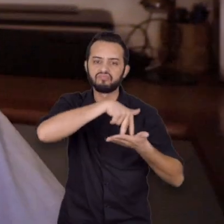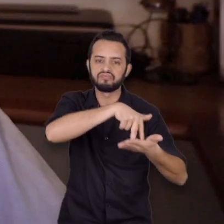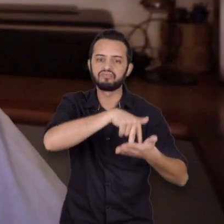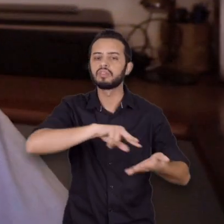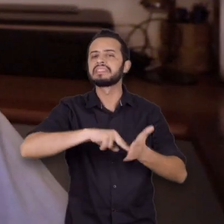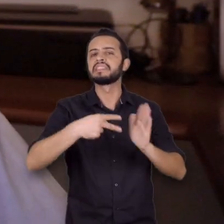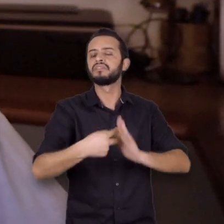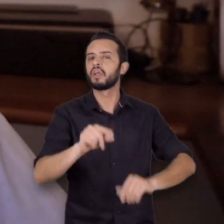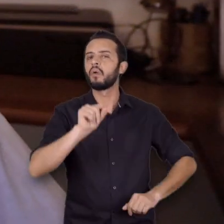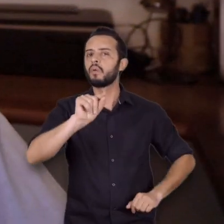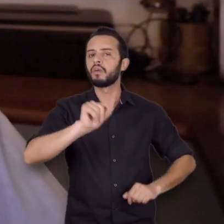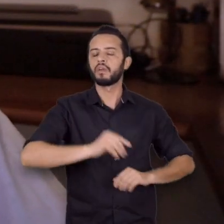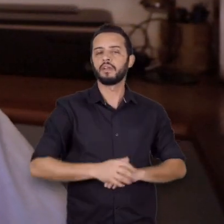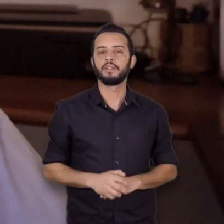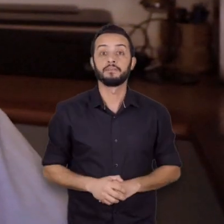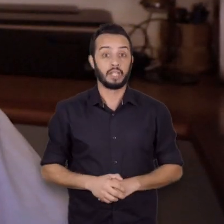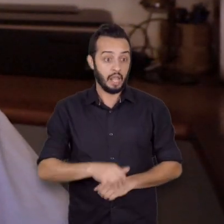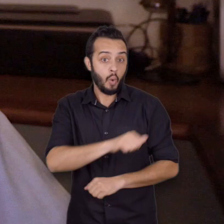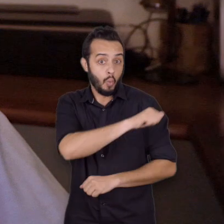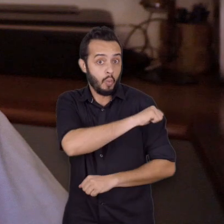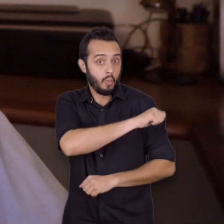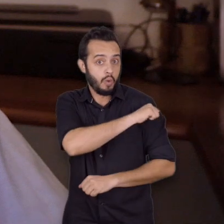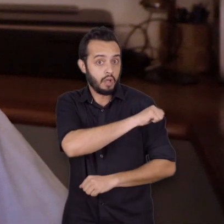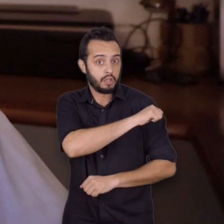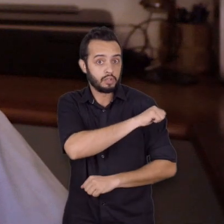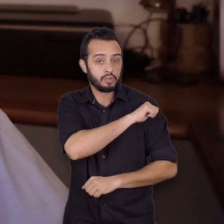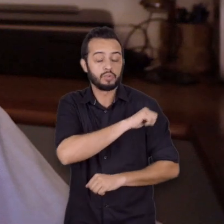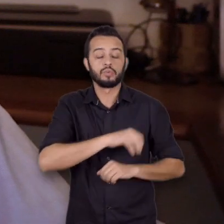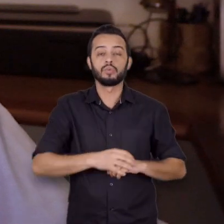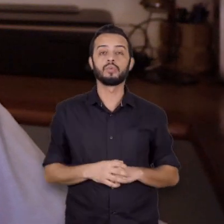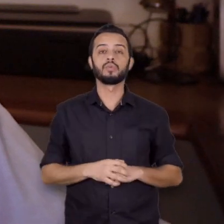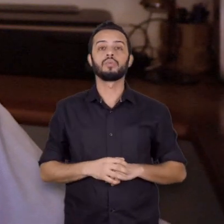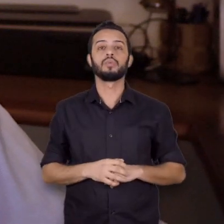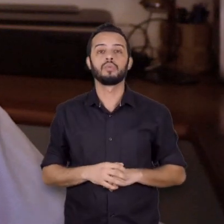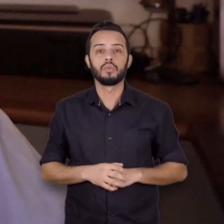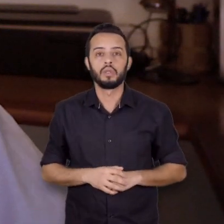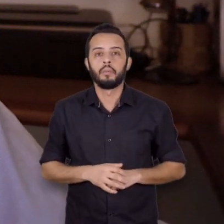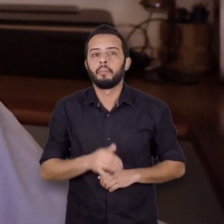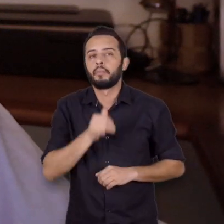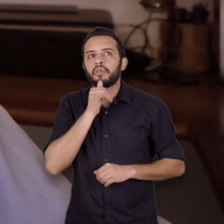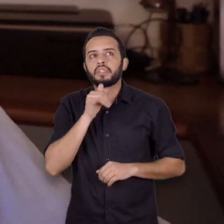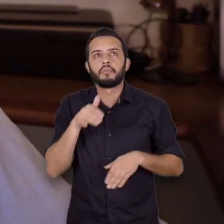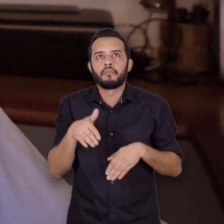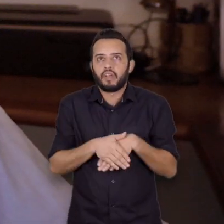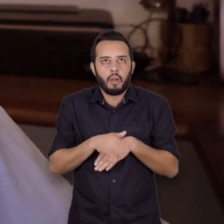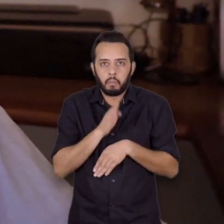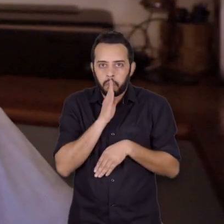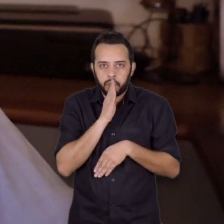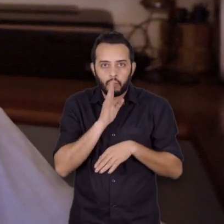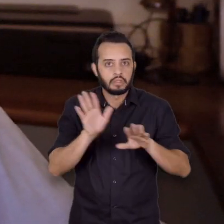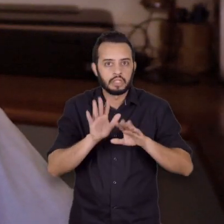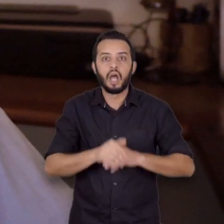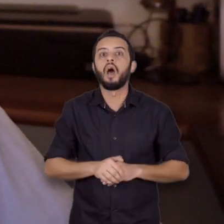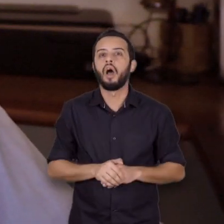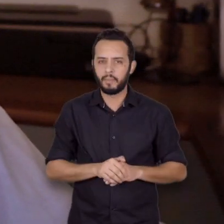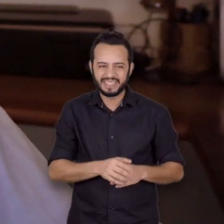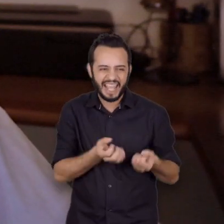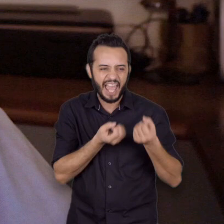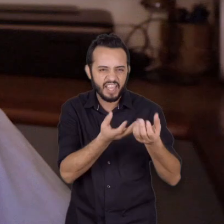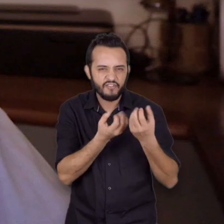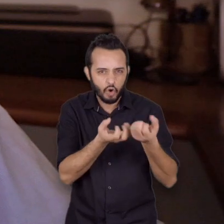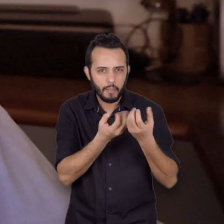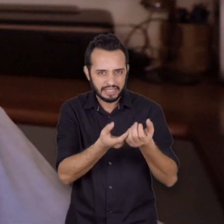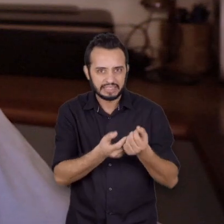ensino-aprendizagem. O que significa isso? Significa o aluno não só assim, acessar a informação,